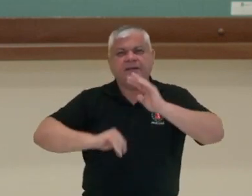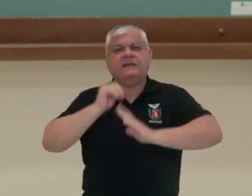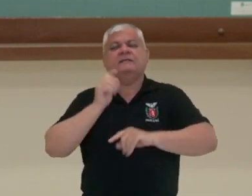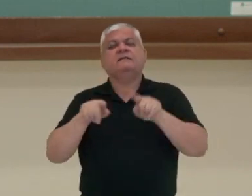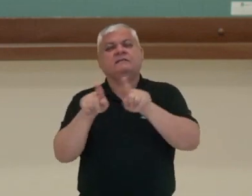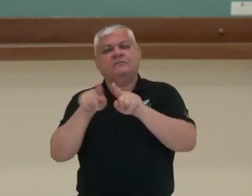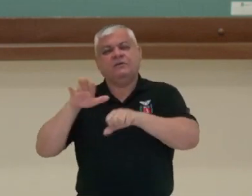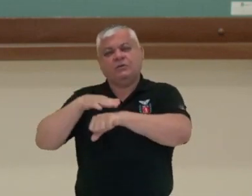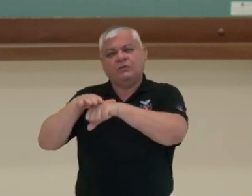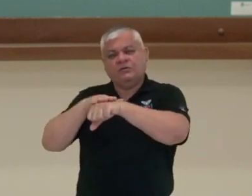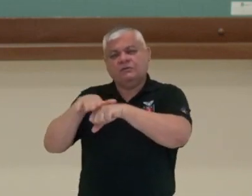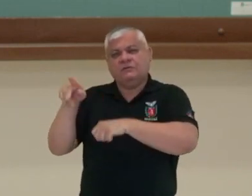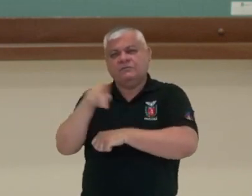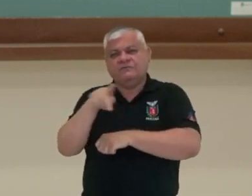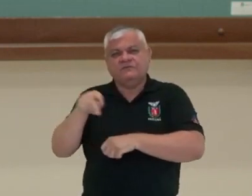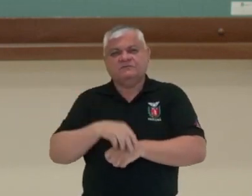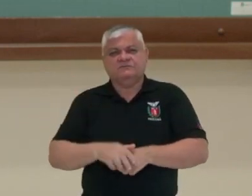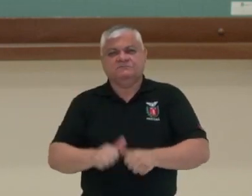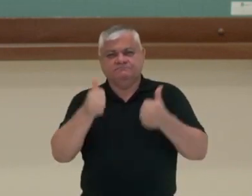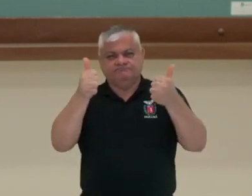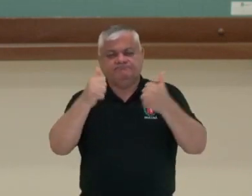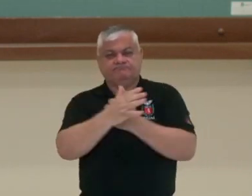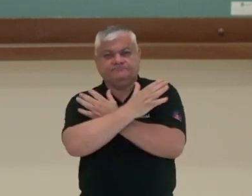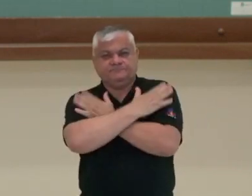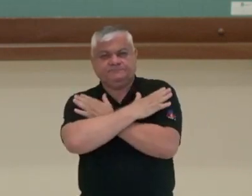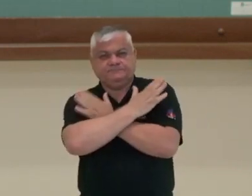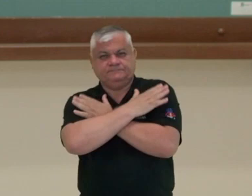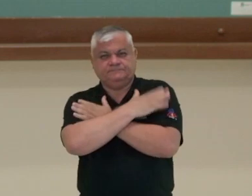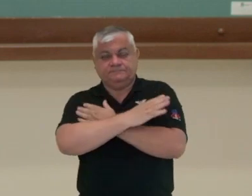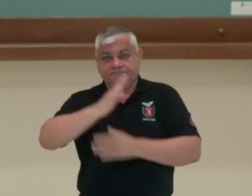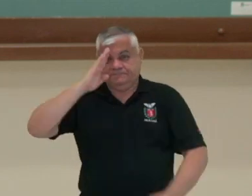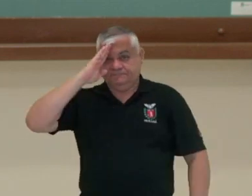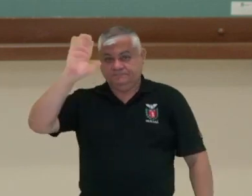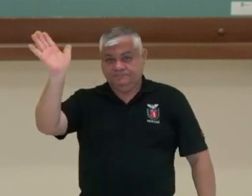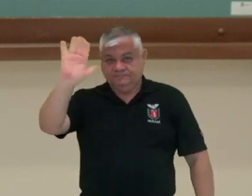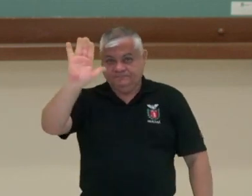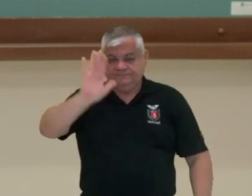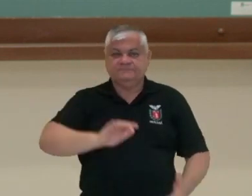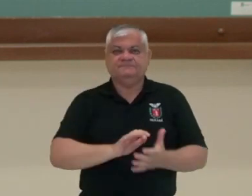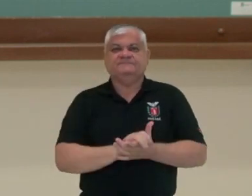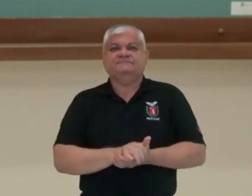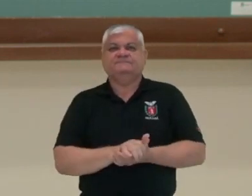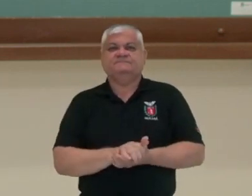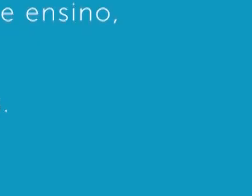a discussão com o seu professor. Bom, um abraço para vocês. Tchau para todos.